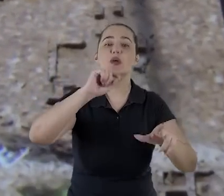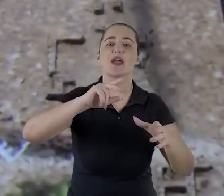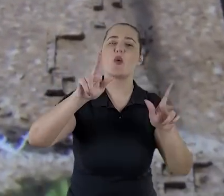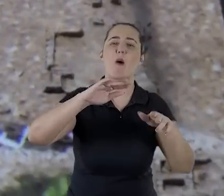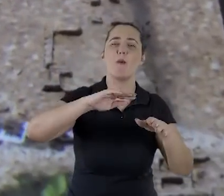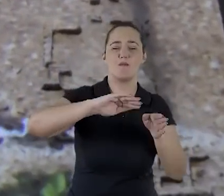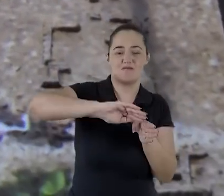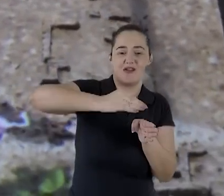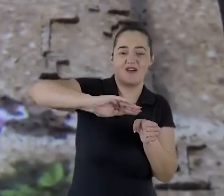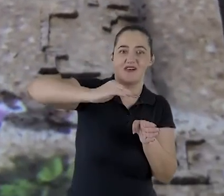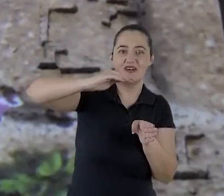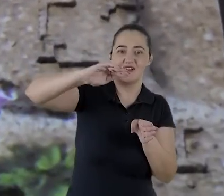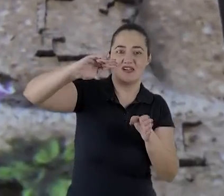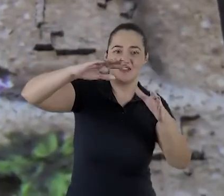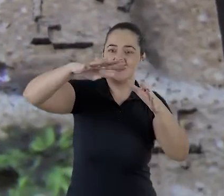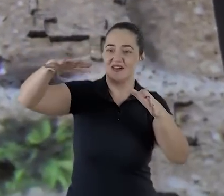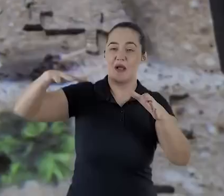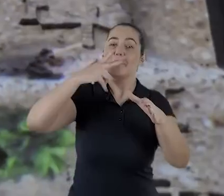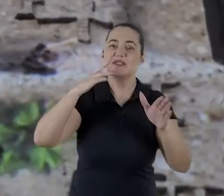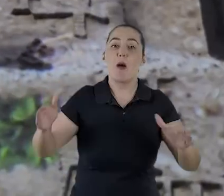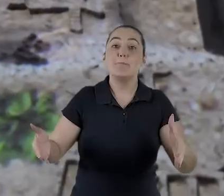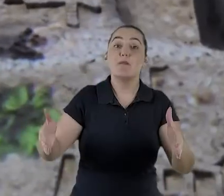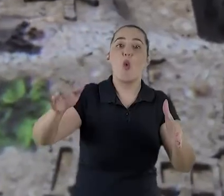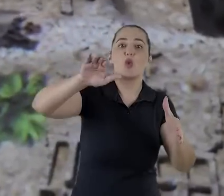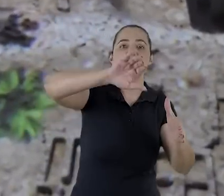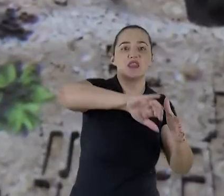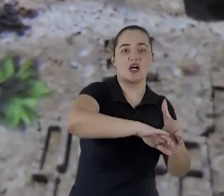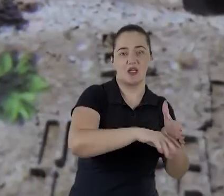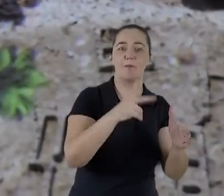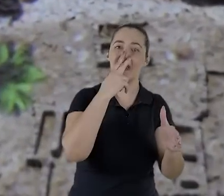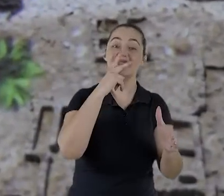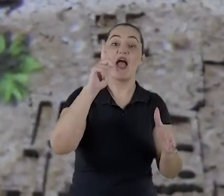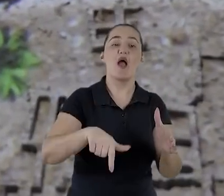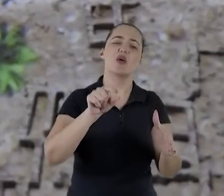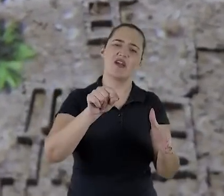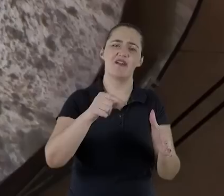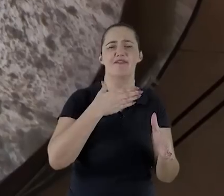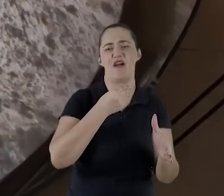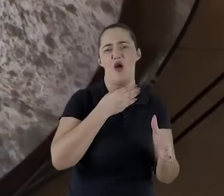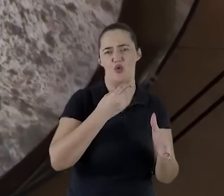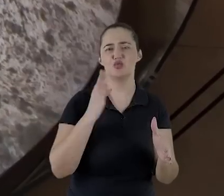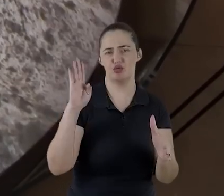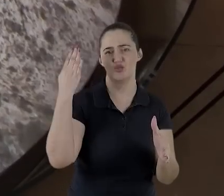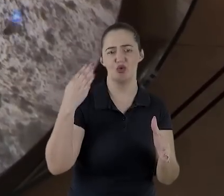feito de camadas, né? E parece que é uma montanha mesmo, mas não é uma montanha, é uma colina artificial, produto